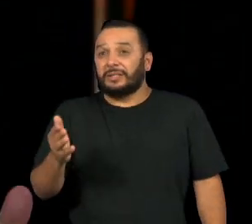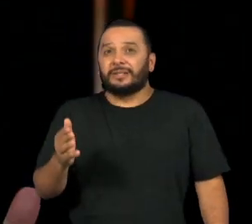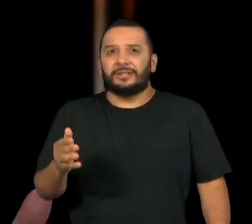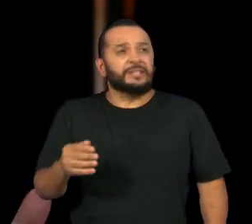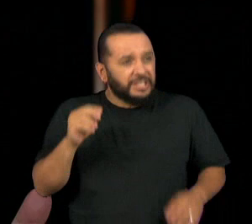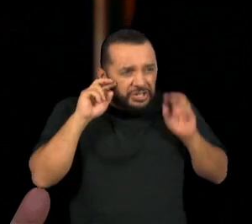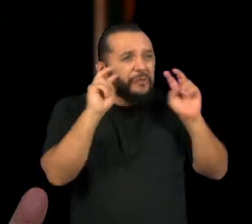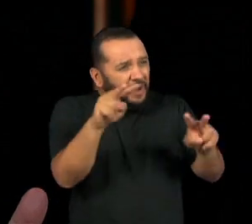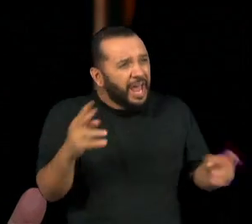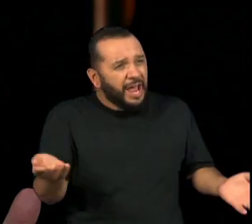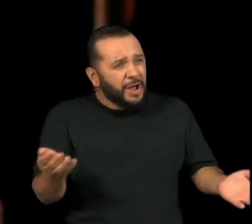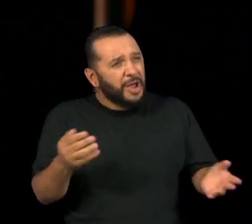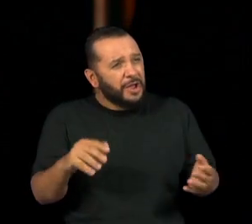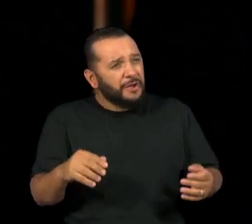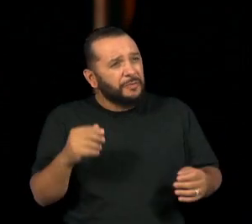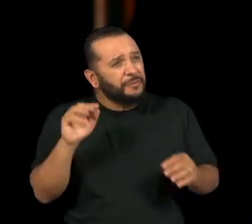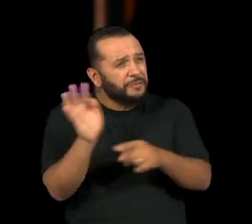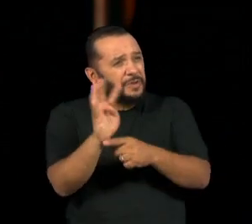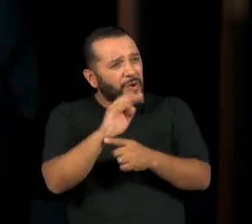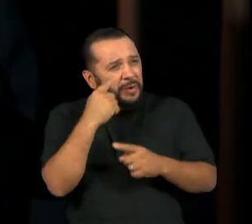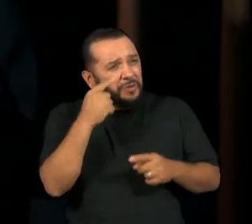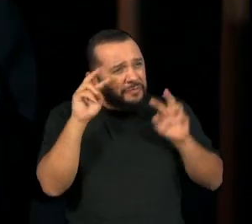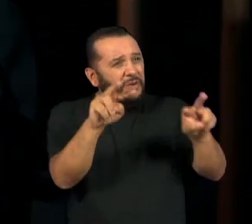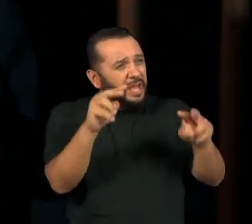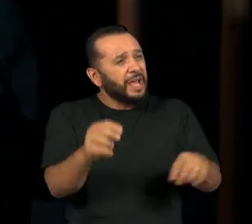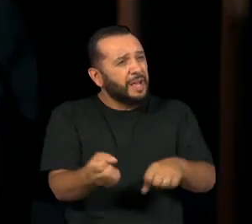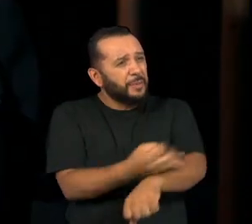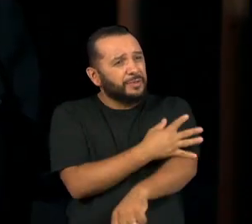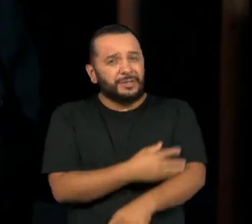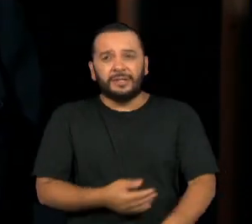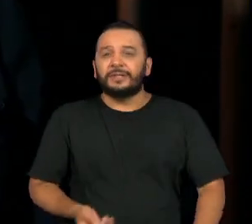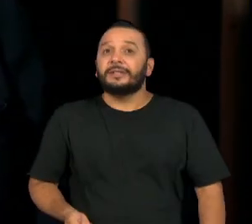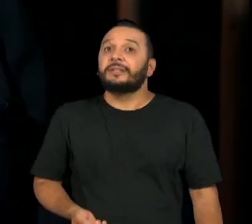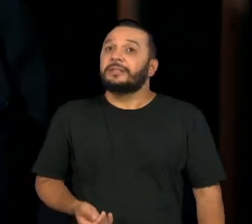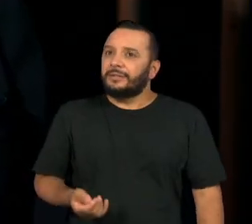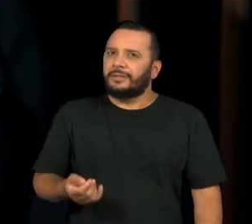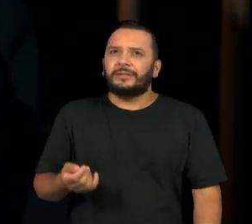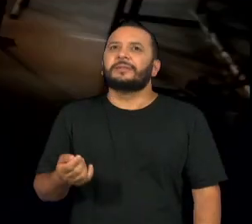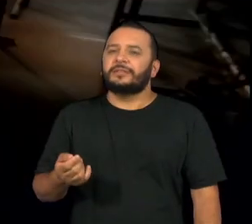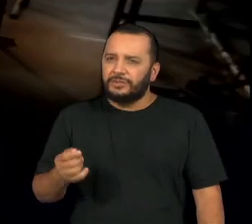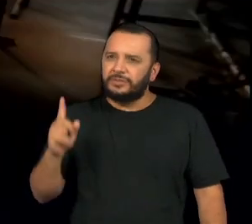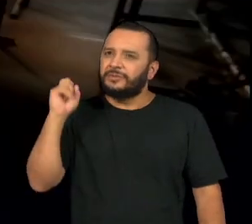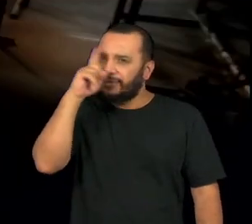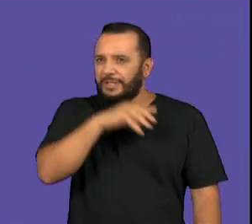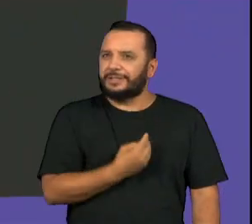entendeu filme são pouquíssimos filme sempre difícil essa vida inteira